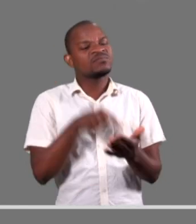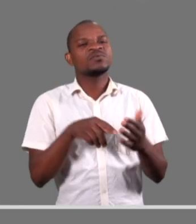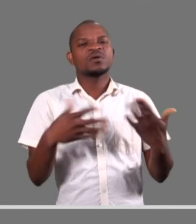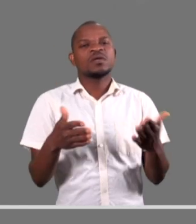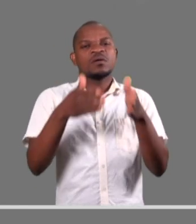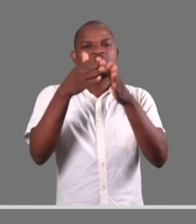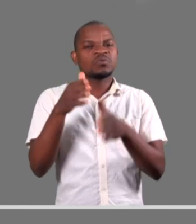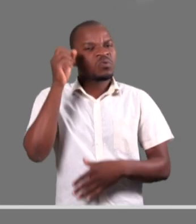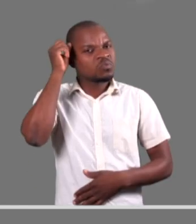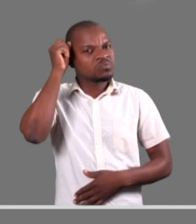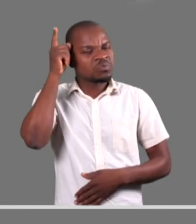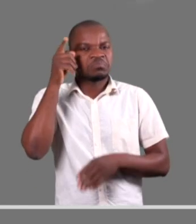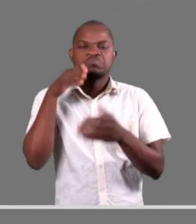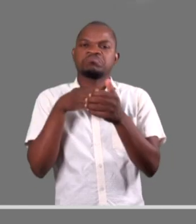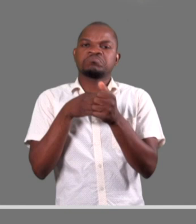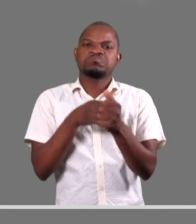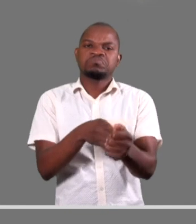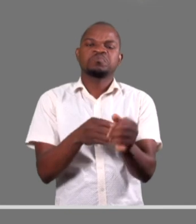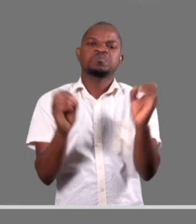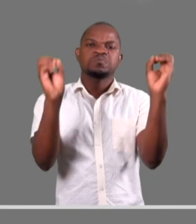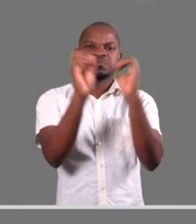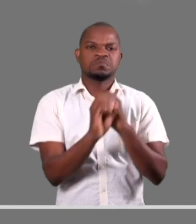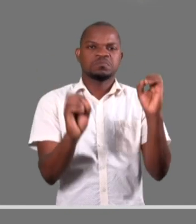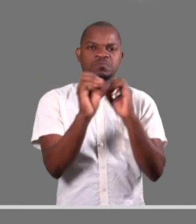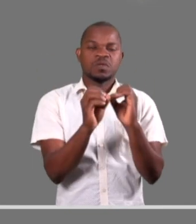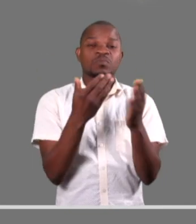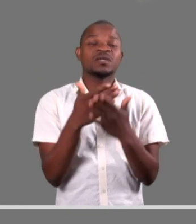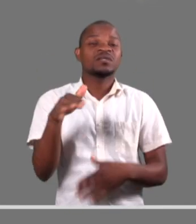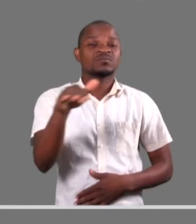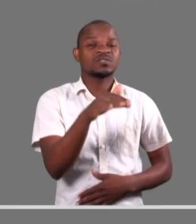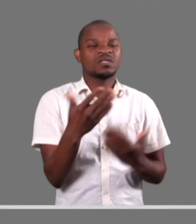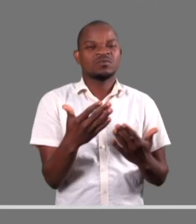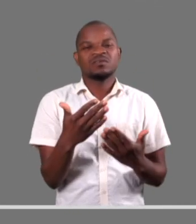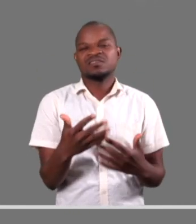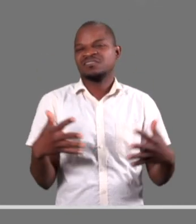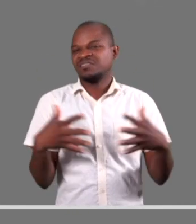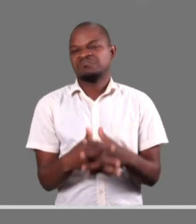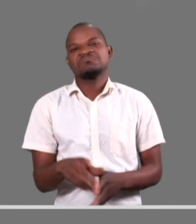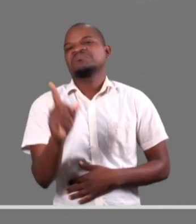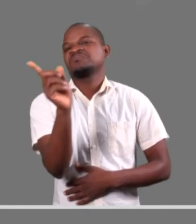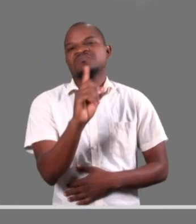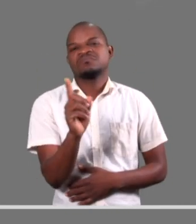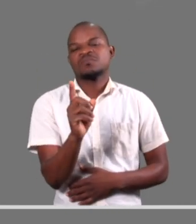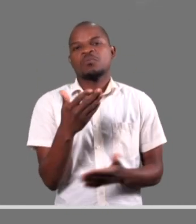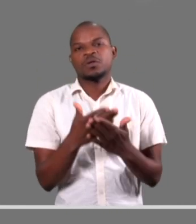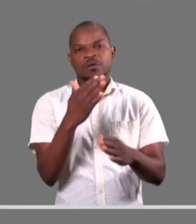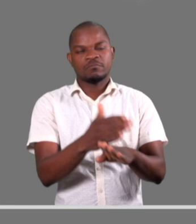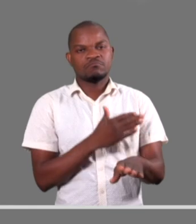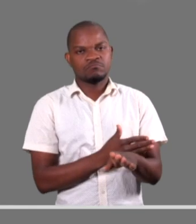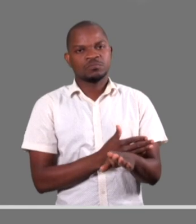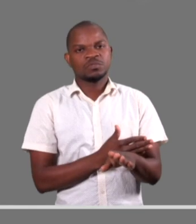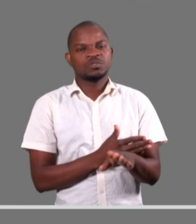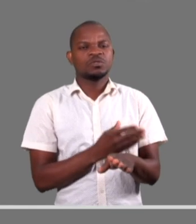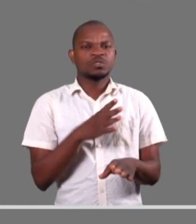estamos é uma sociedade que poderemos considerar doente. Doente por quê? Porque nós já perdemos aqueles